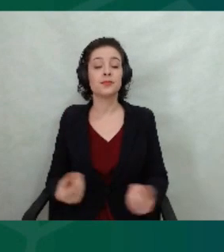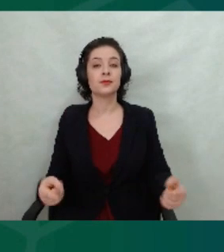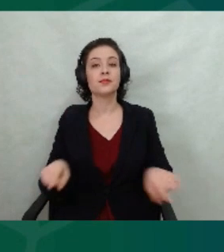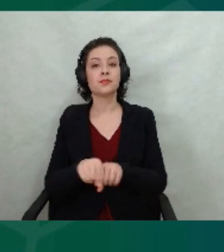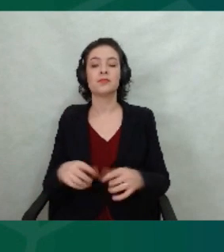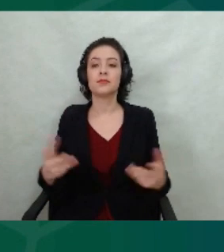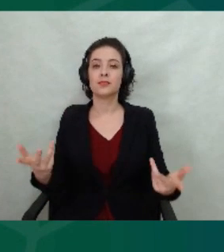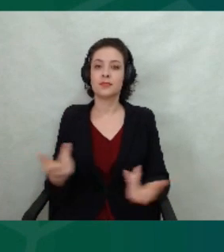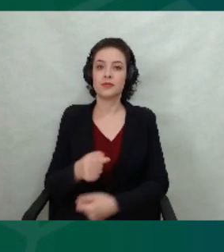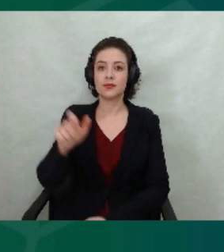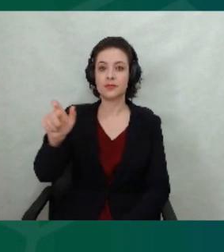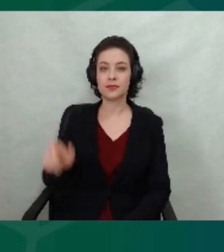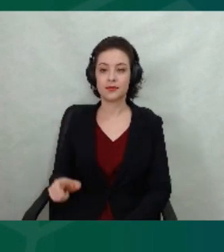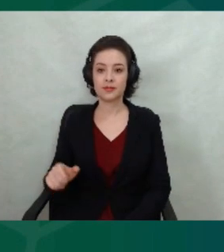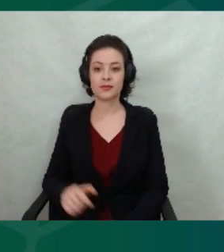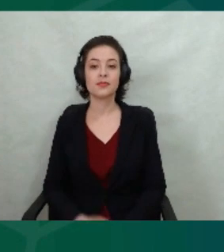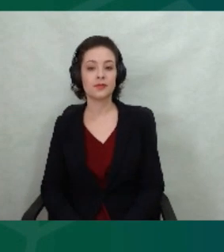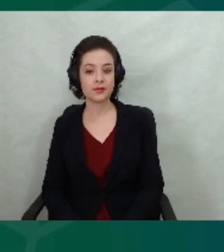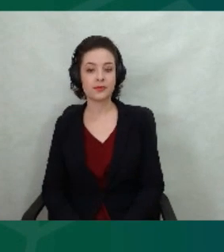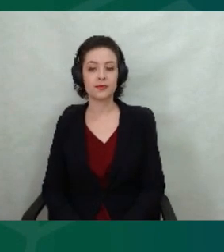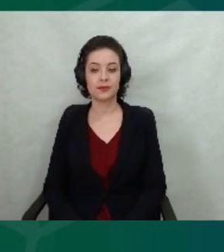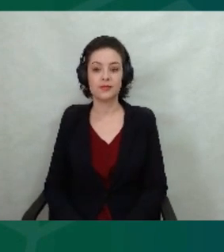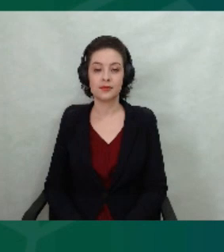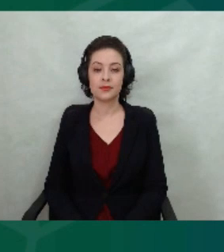qual temos uma grande